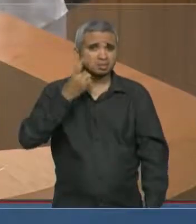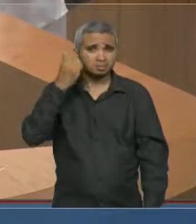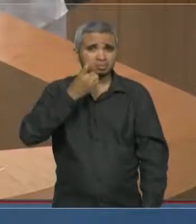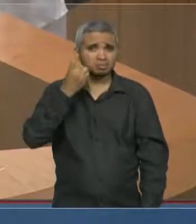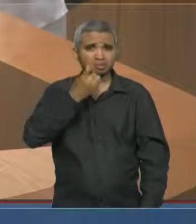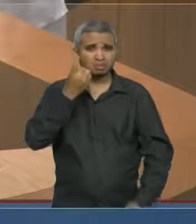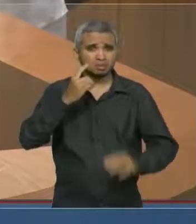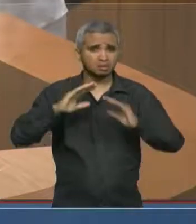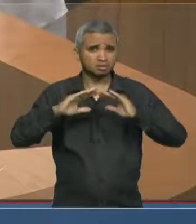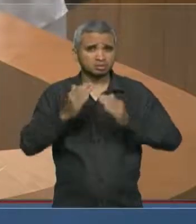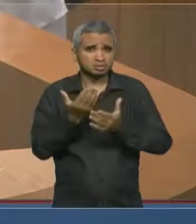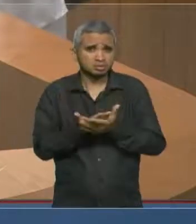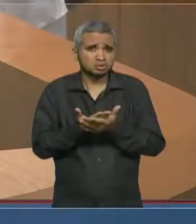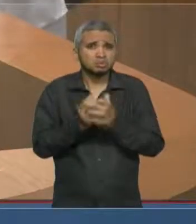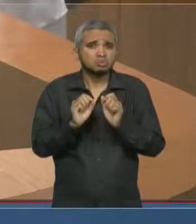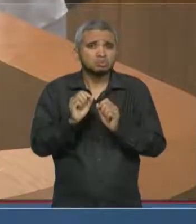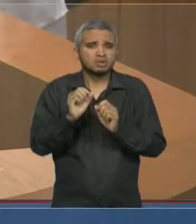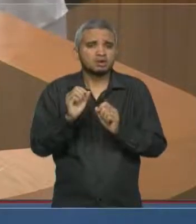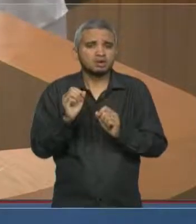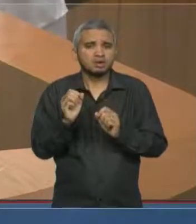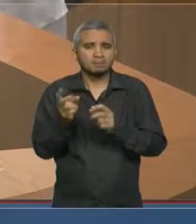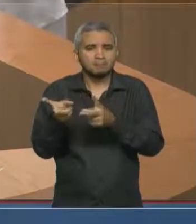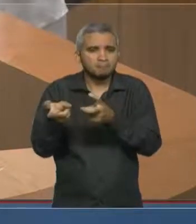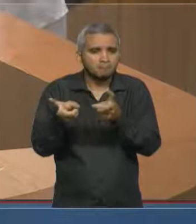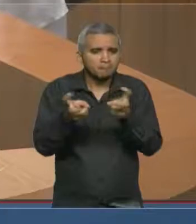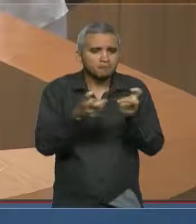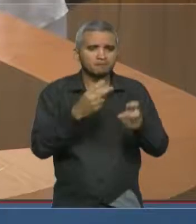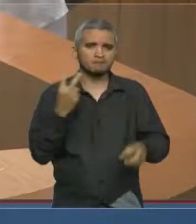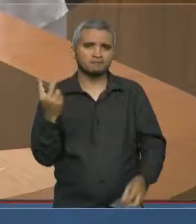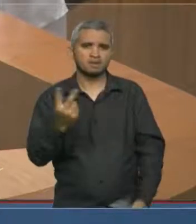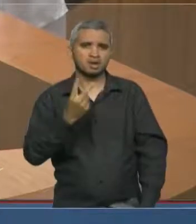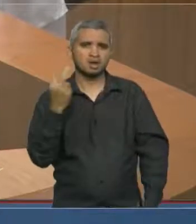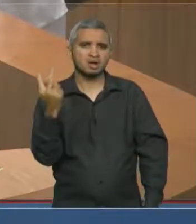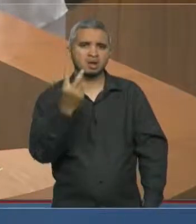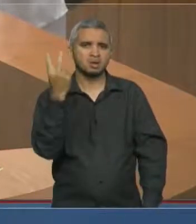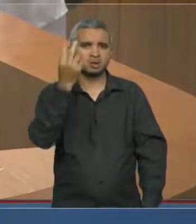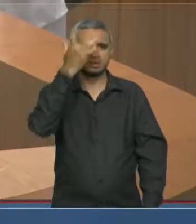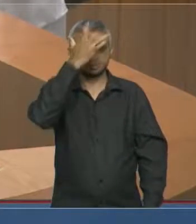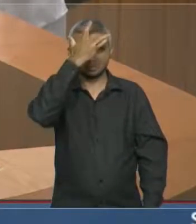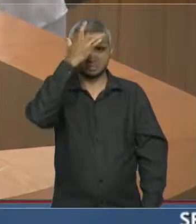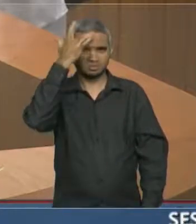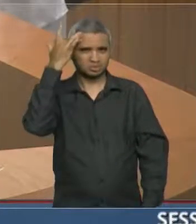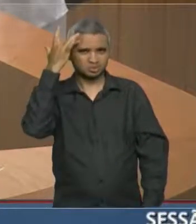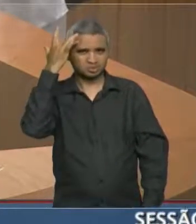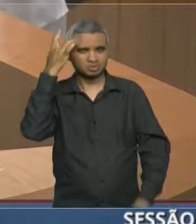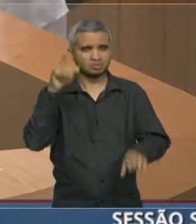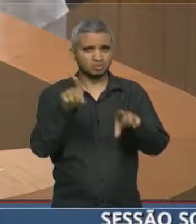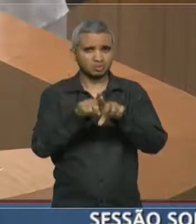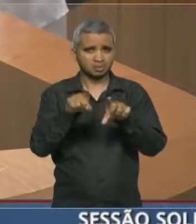Uma escola que te dá possibilidade de adquirir uma experiência de vida